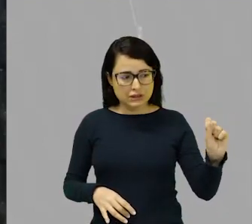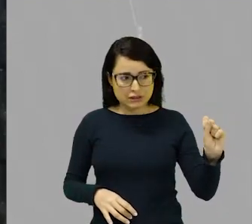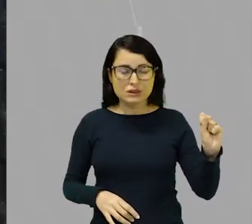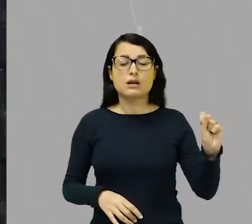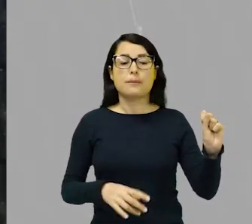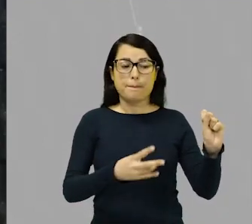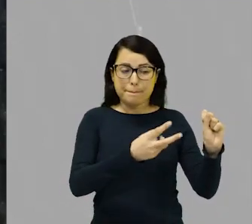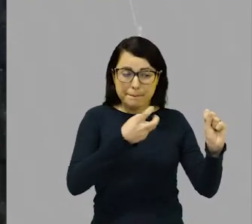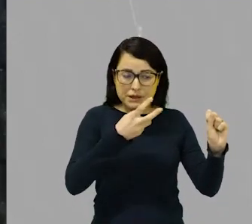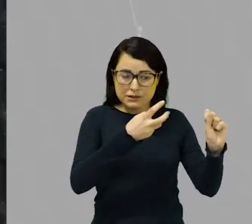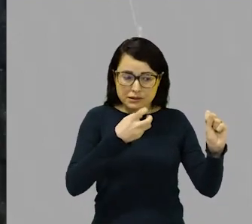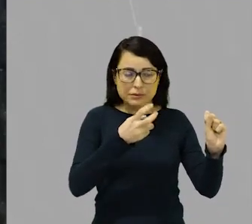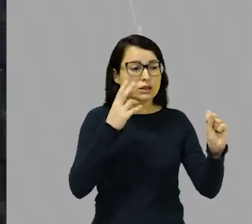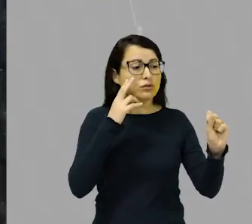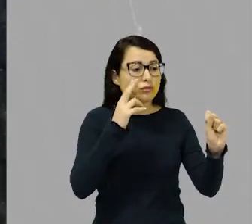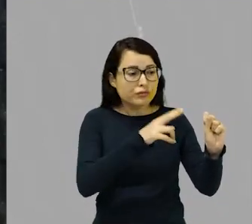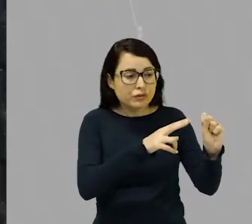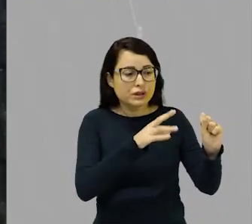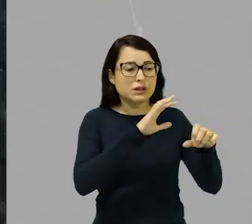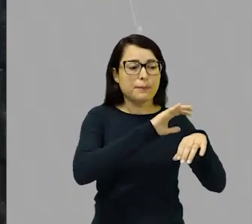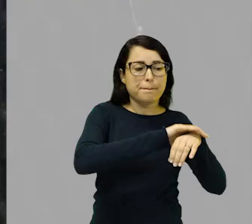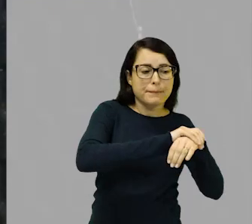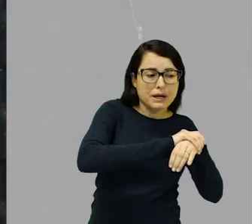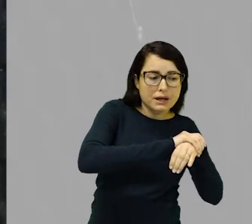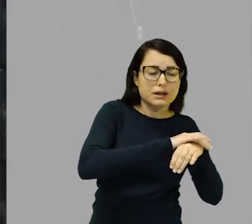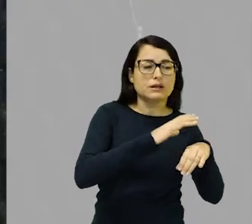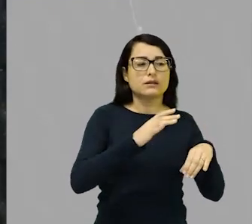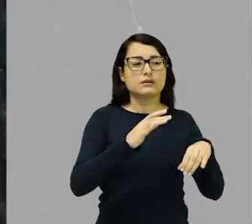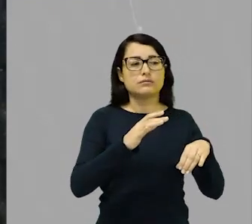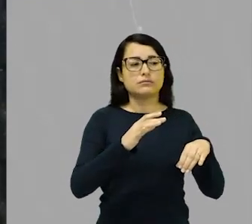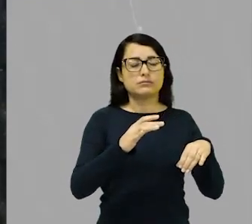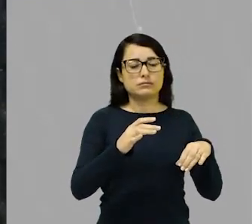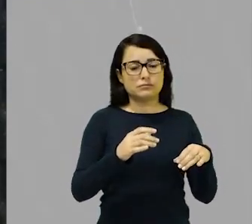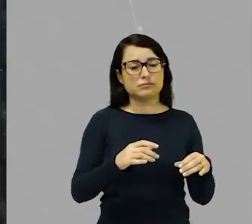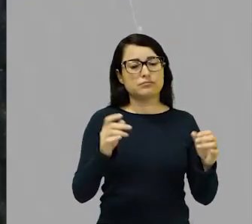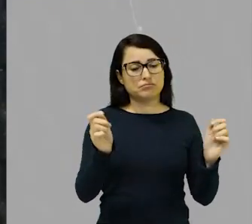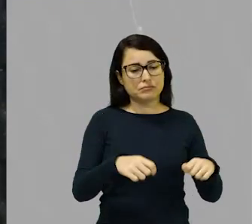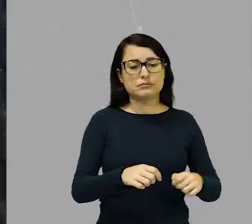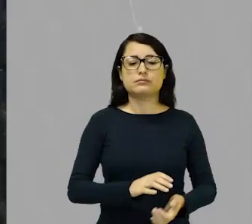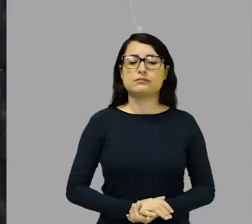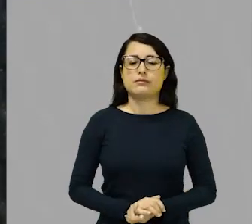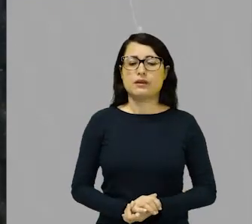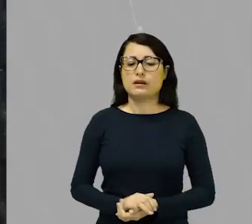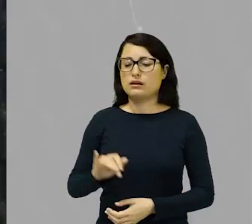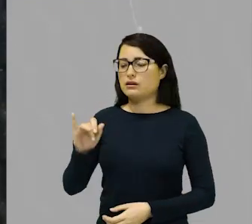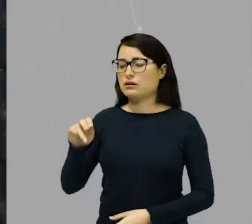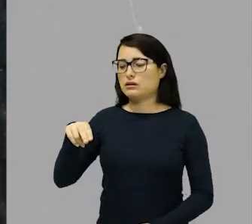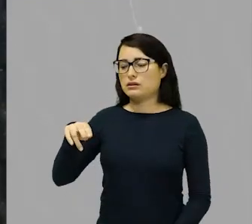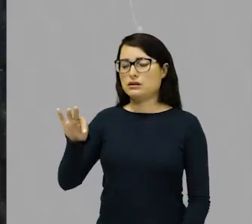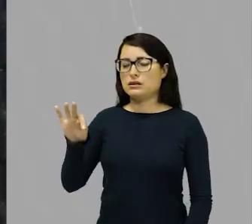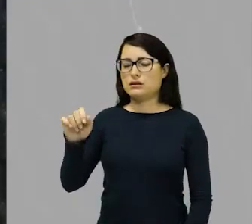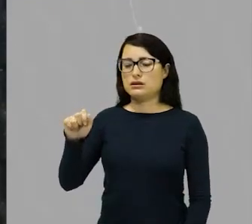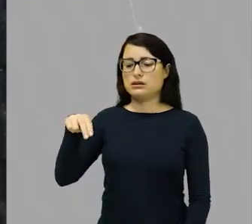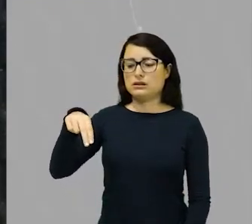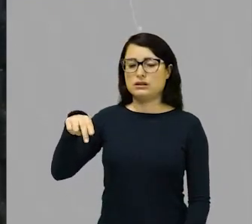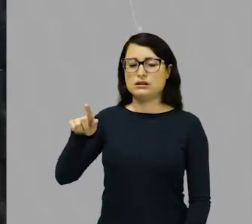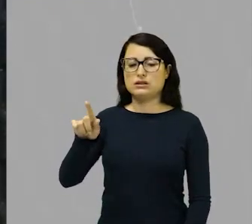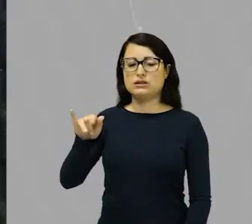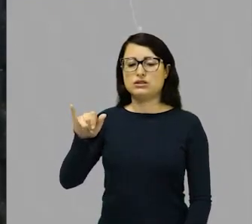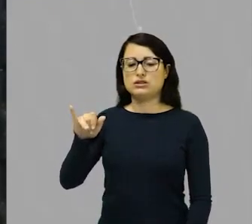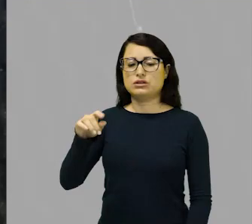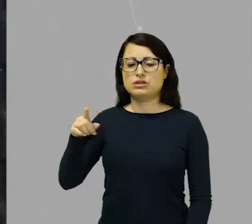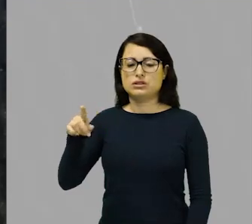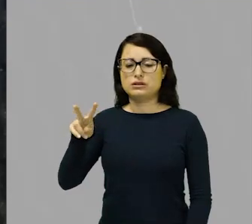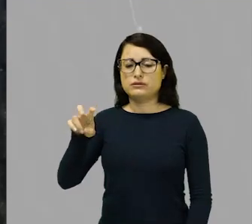ser visível, de ser tocável, perceptível. Intangível são coisas que você não pode